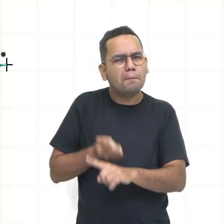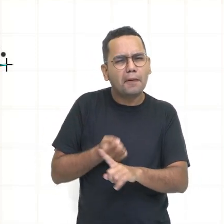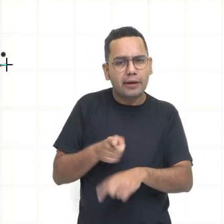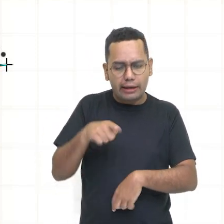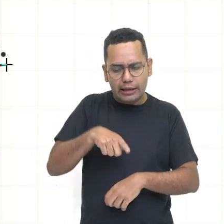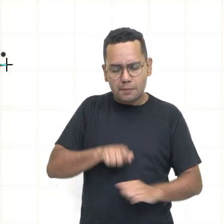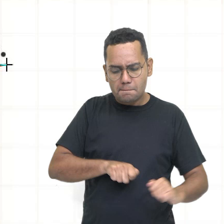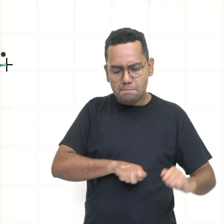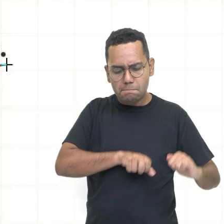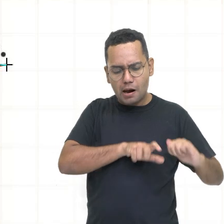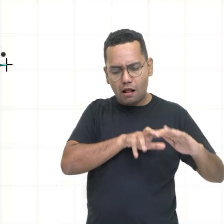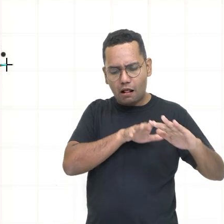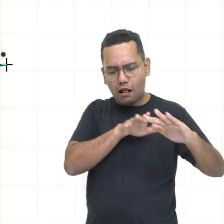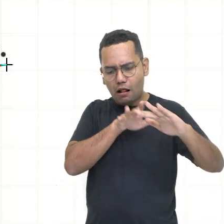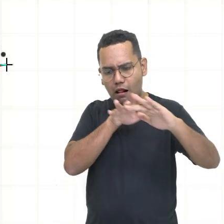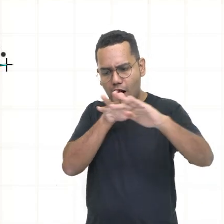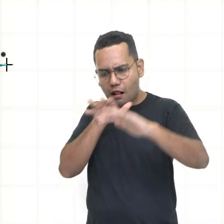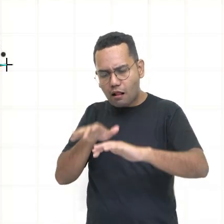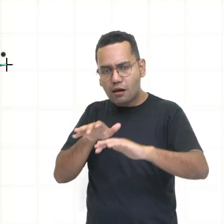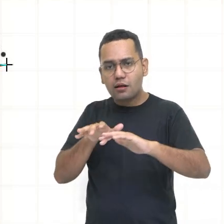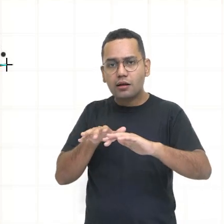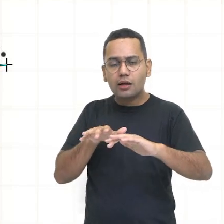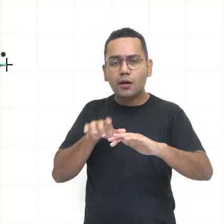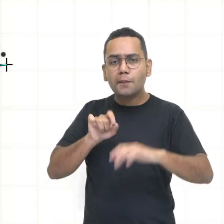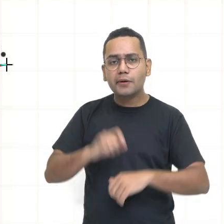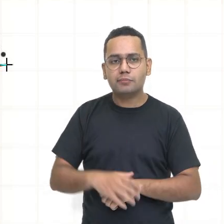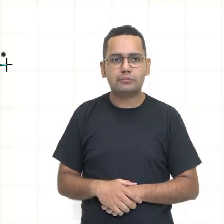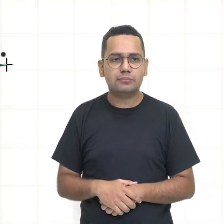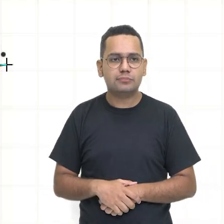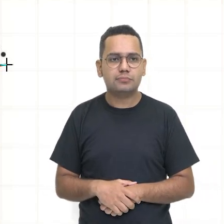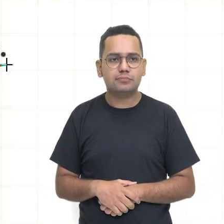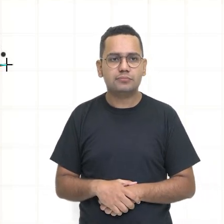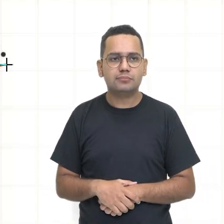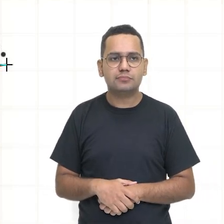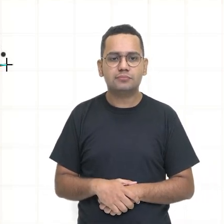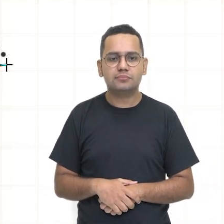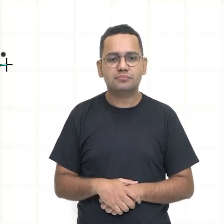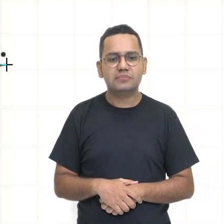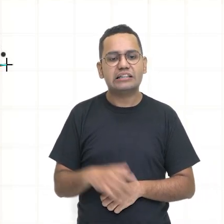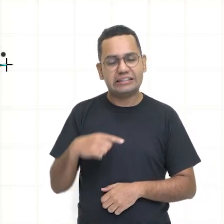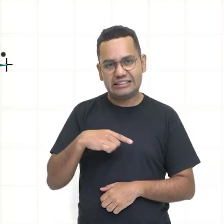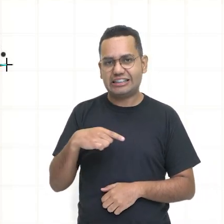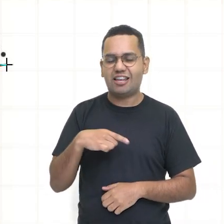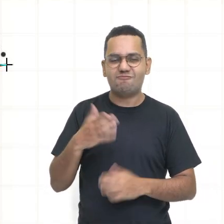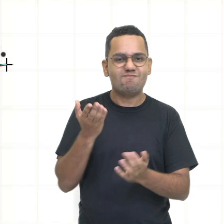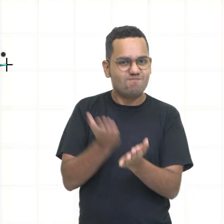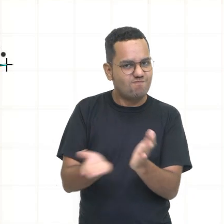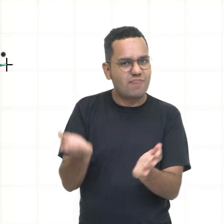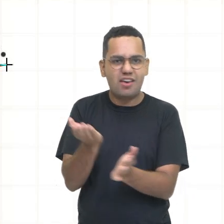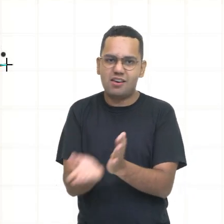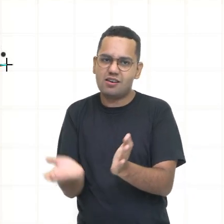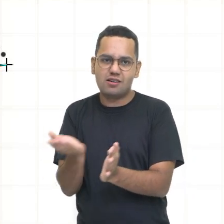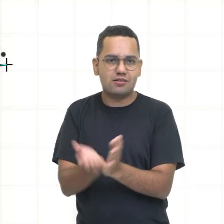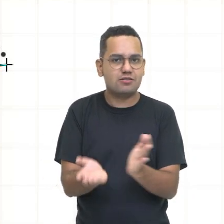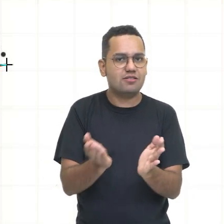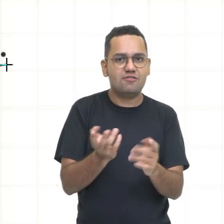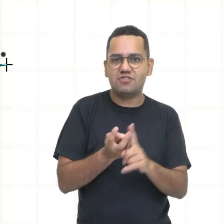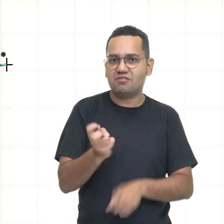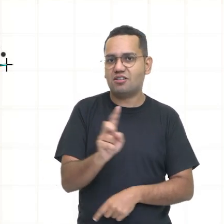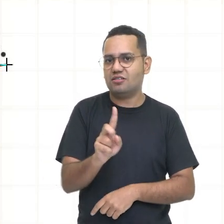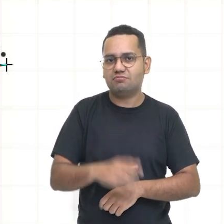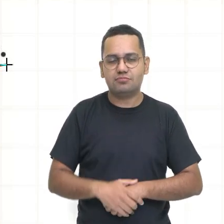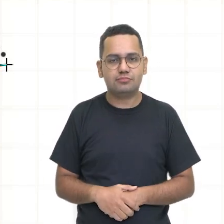batalha, a partir desta operação, a Alemanha começou a ter as suas primeiras derrotas, certo?